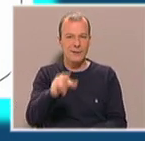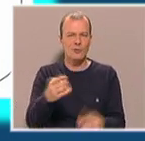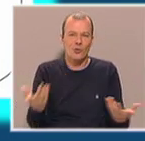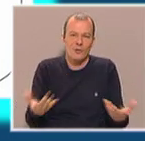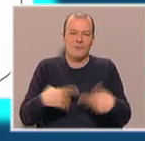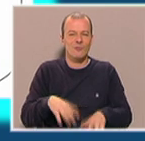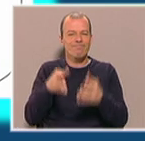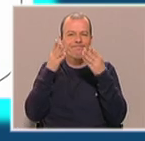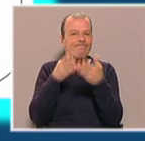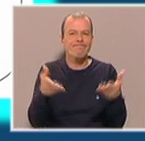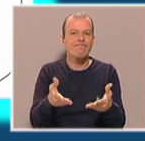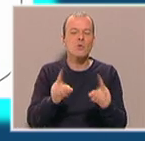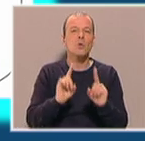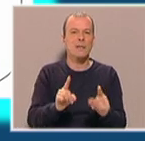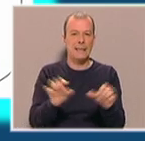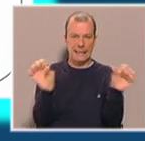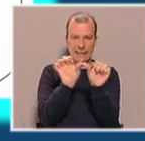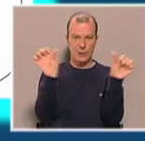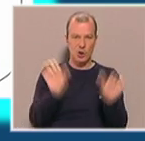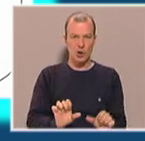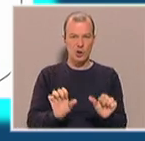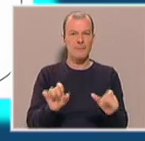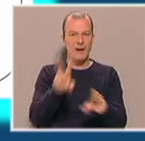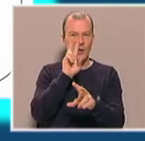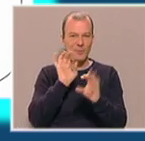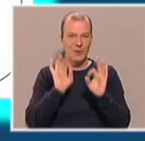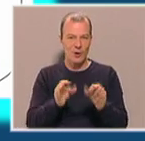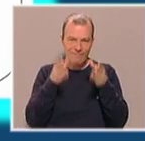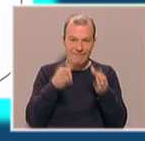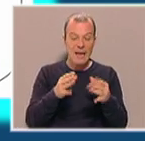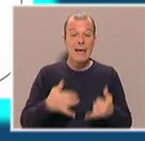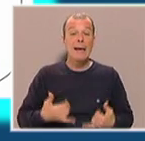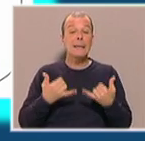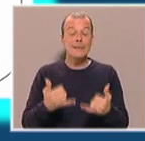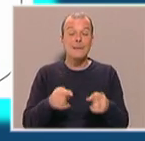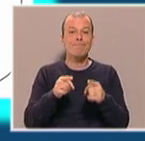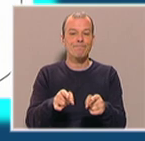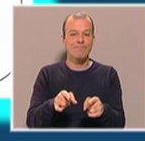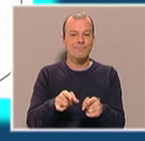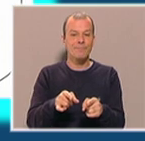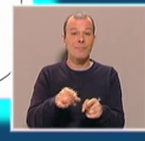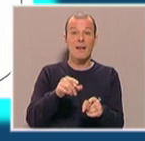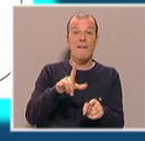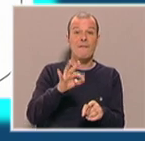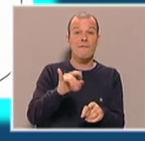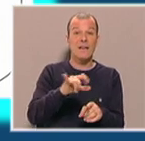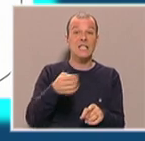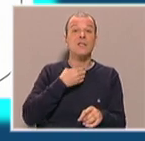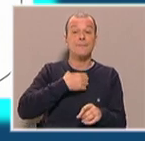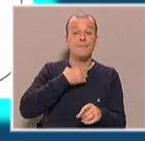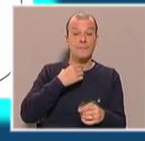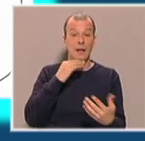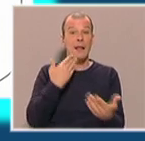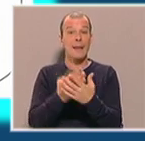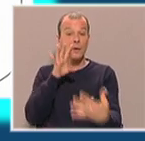estamos a falar, vamos focar-nos agora mais no sistema respiratório. A seguir à faringe, diz ali então até que na faringe, a faringe faz a comunicação